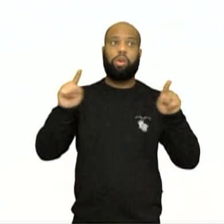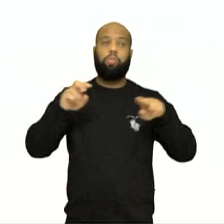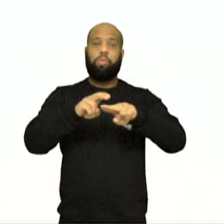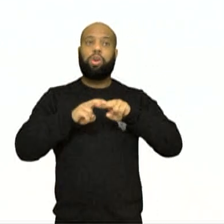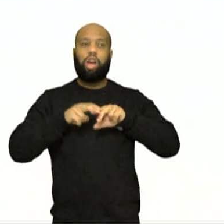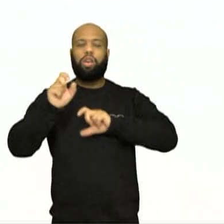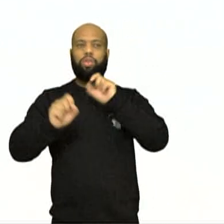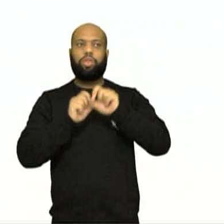causada pela